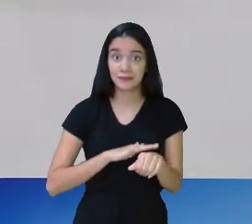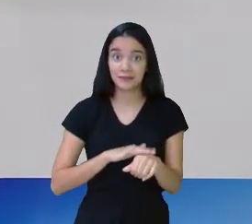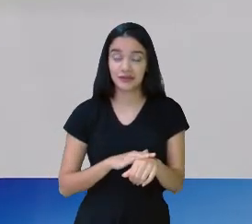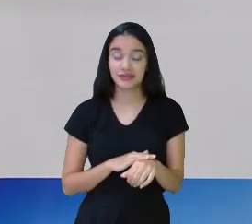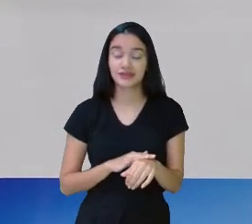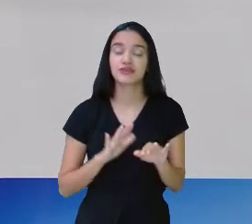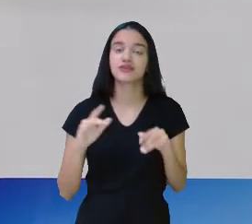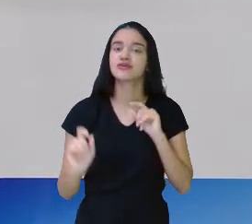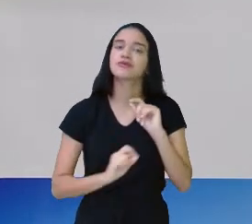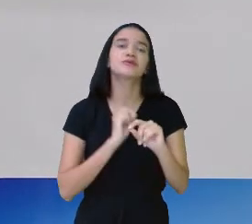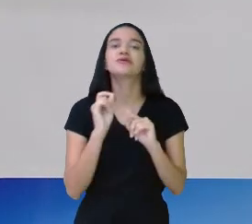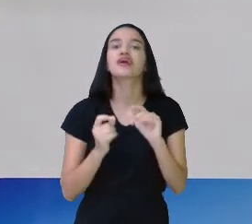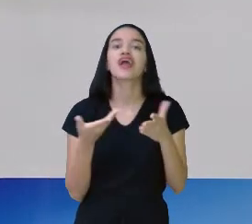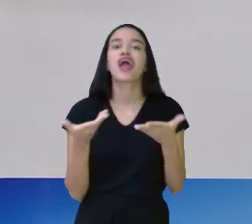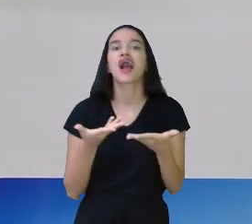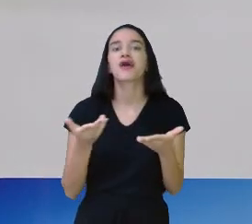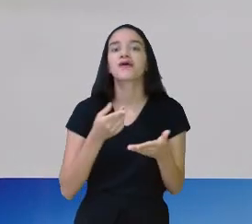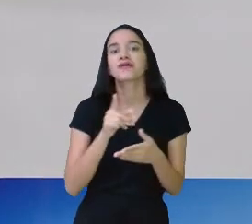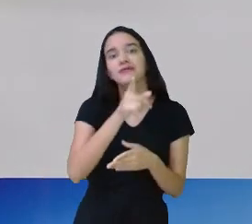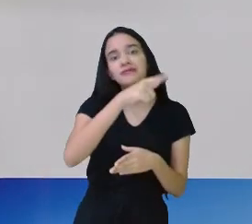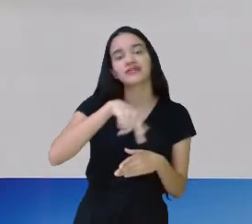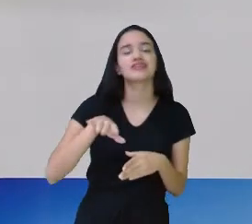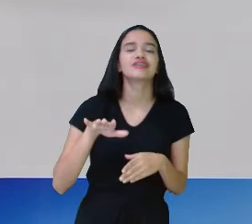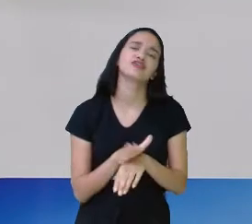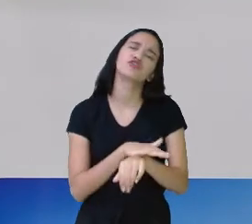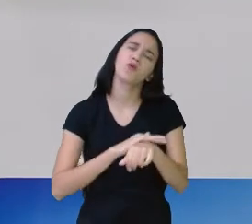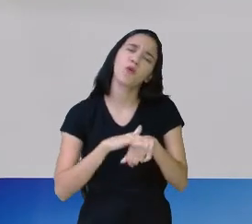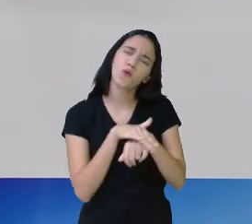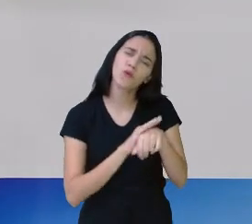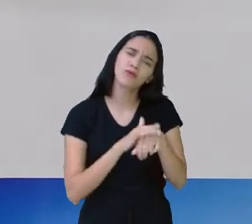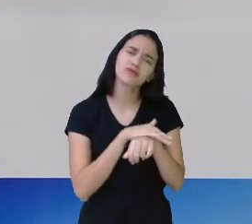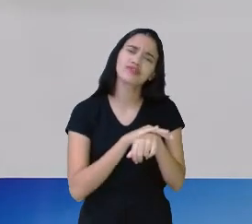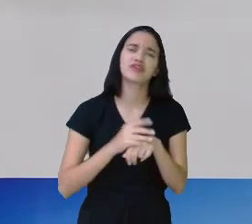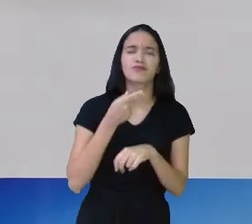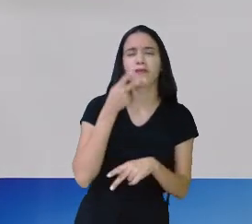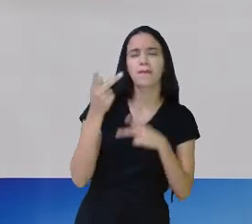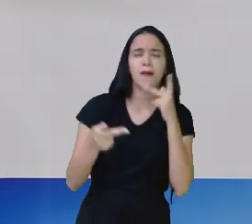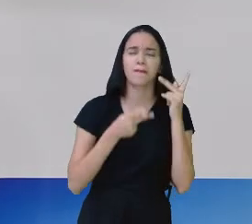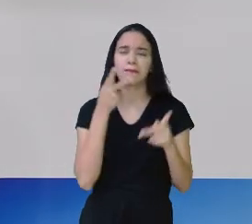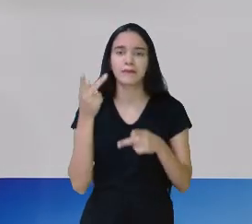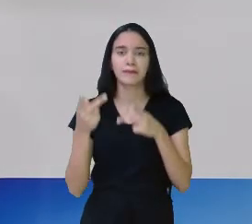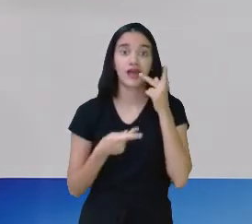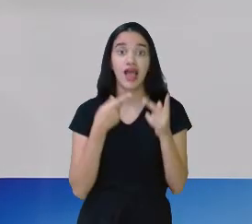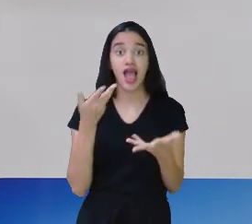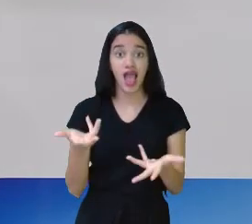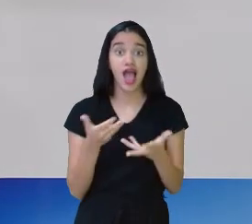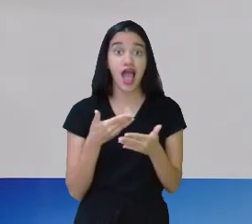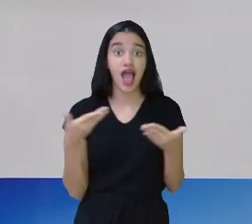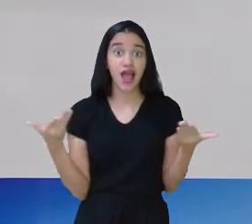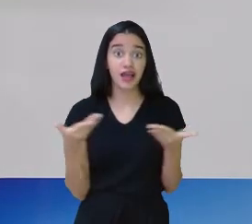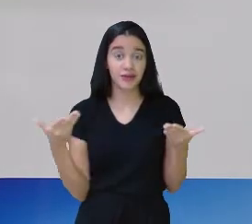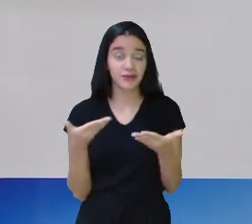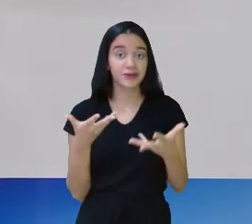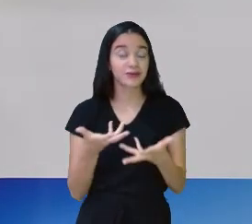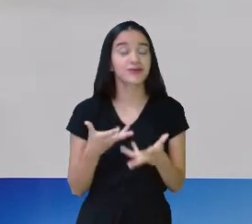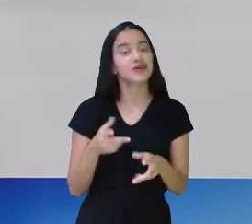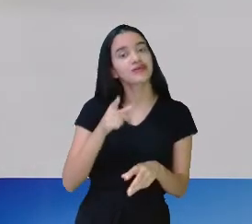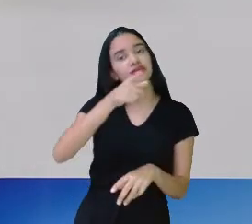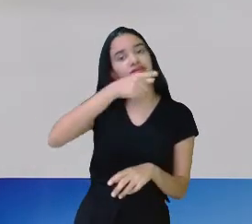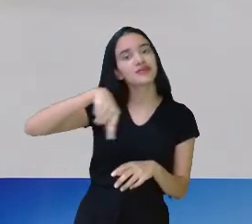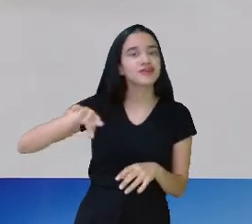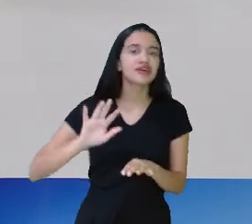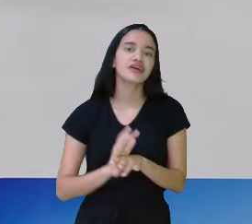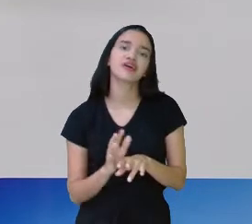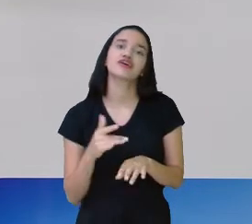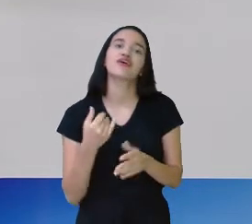registro. Agora é com você. Eu já conversei demais, já falei muito. Agora eu quero que você